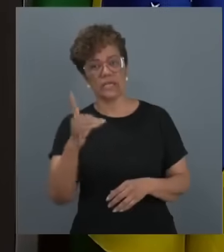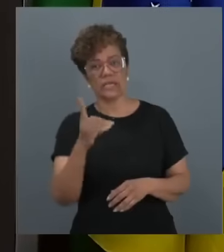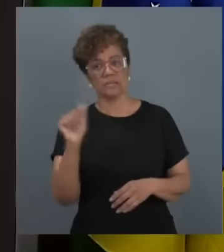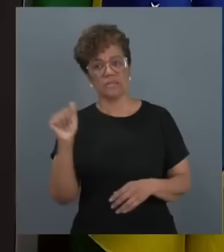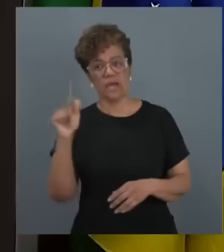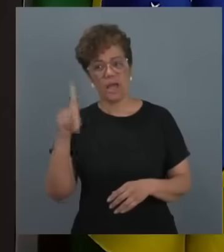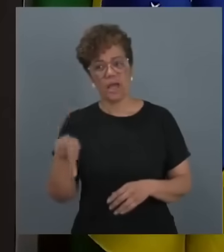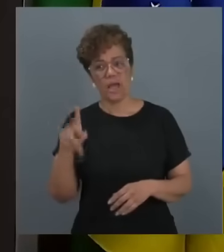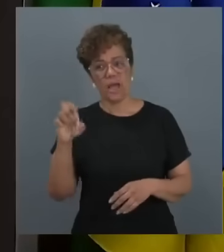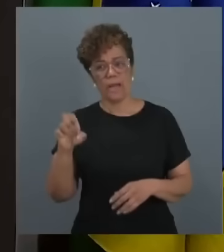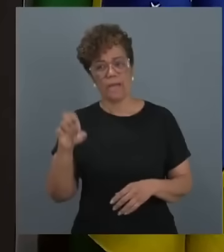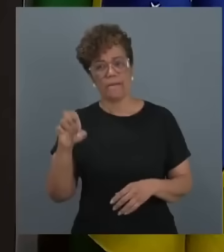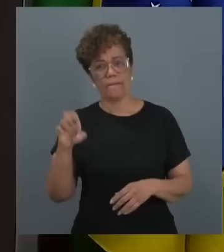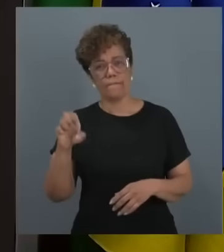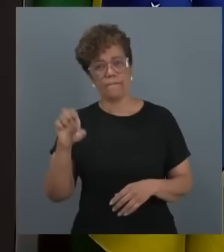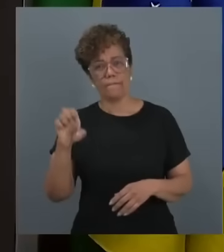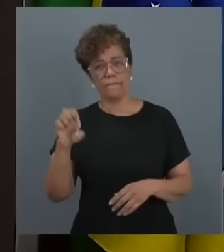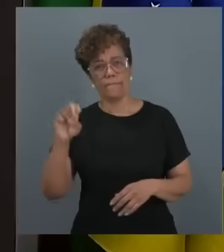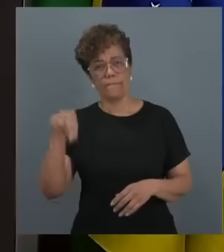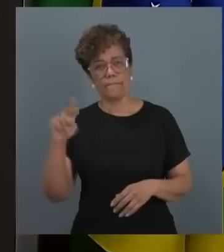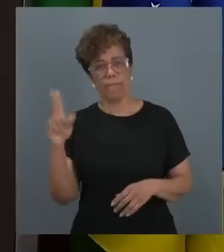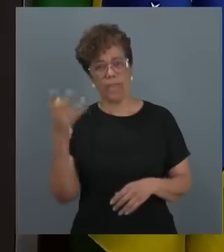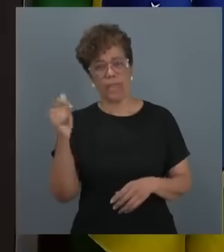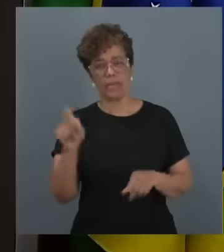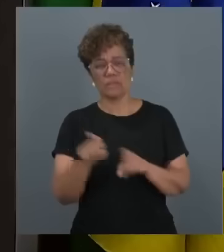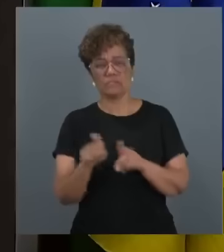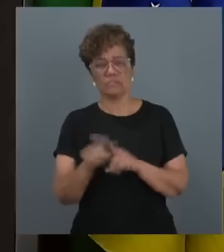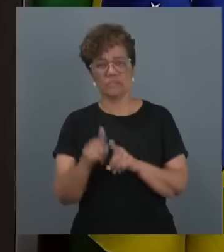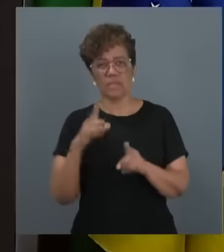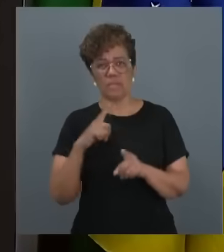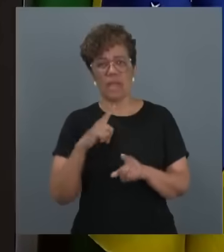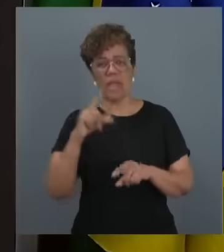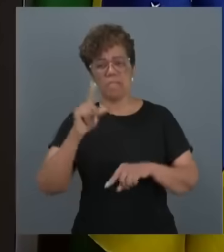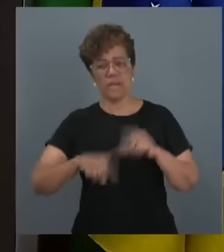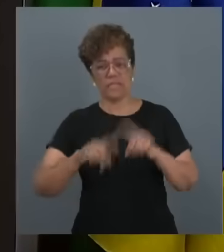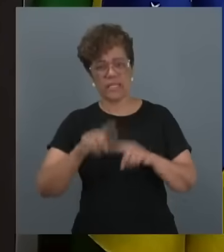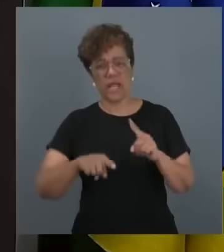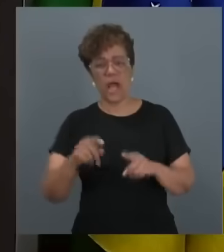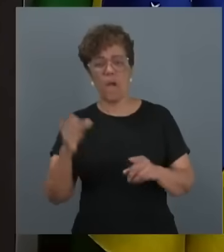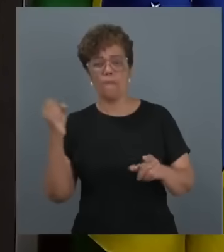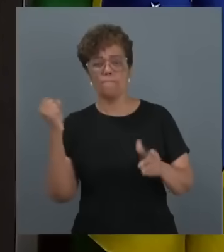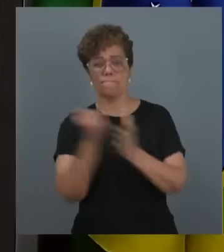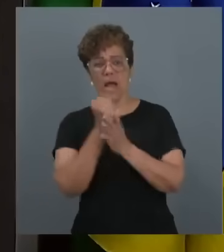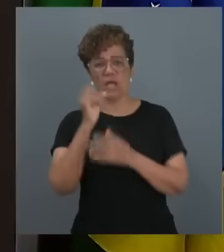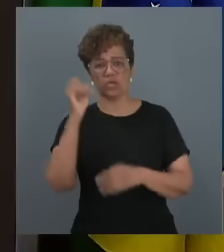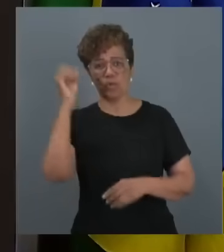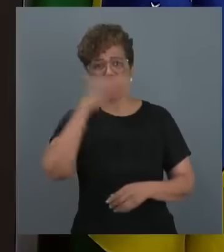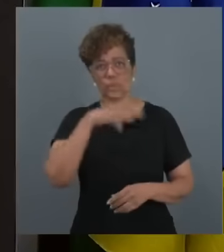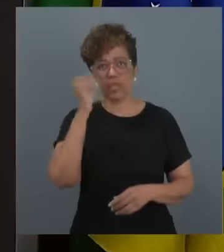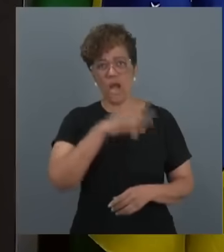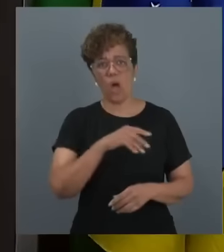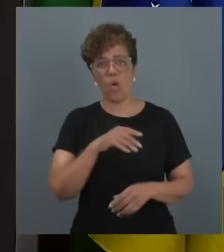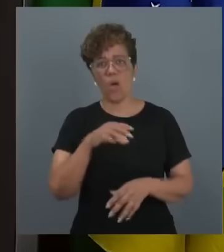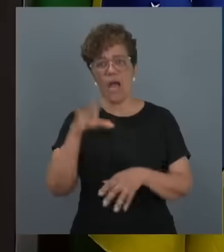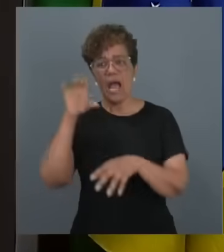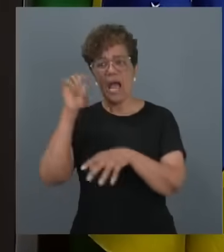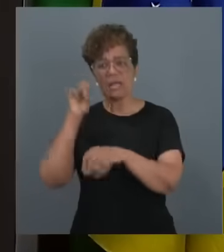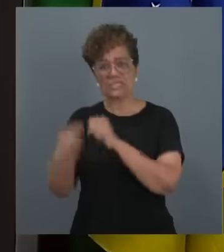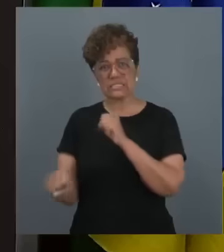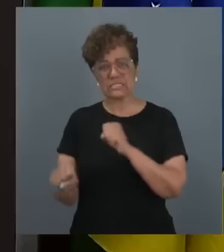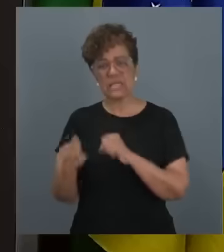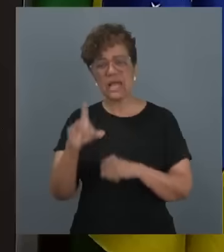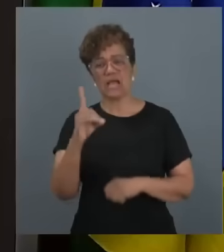É o caso, por exemplo, do material da HBO, intitulado Pacto Brutal, o assassinato de Daniela